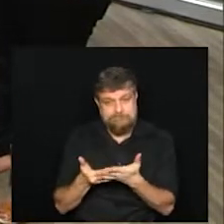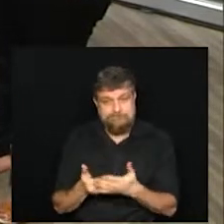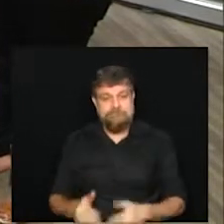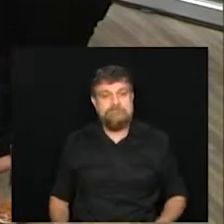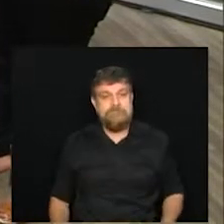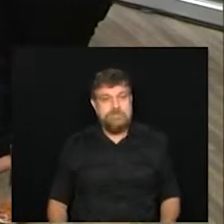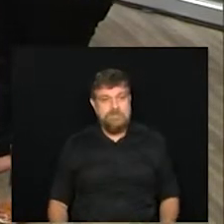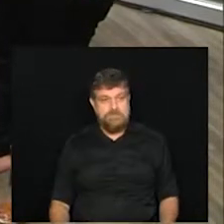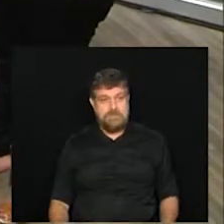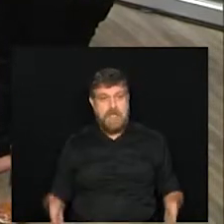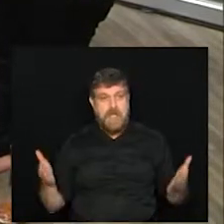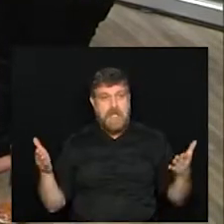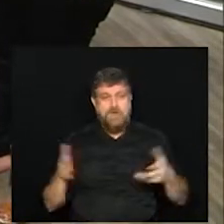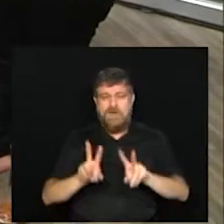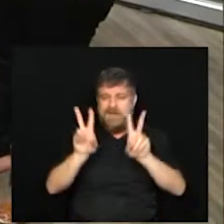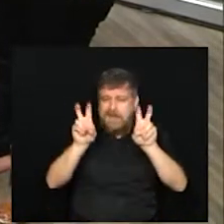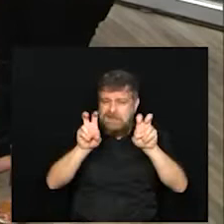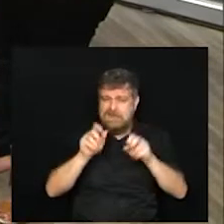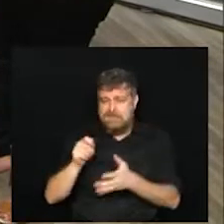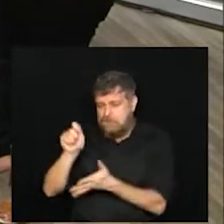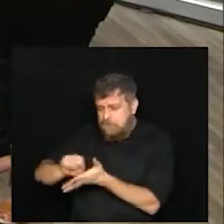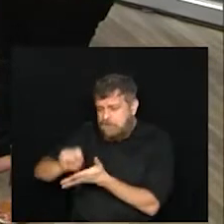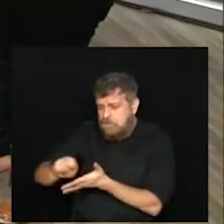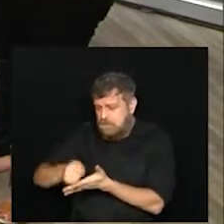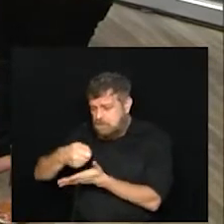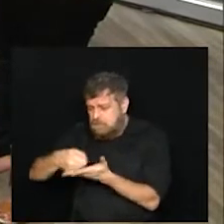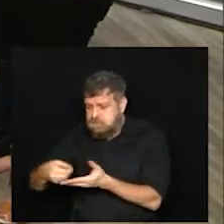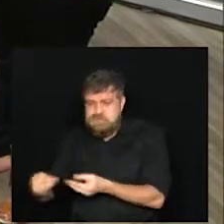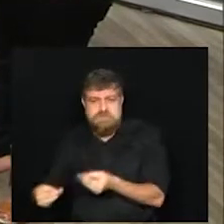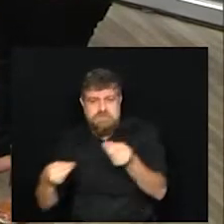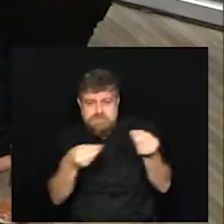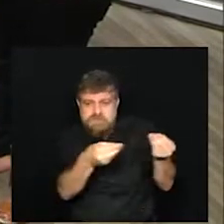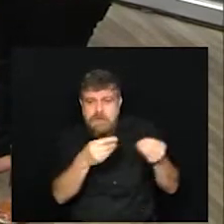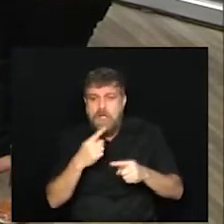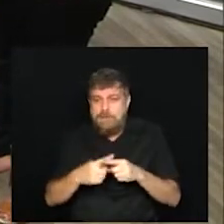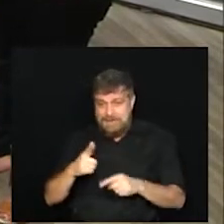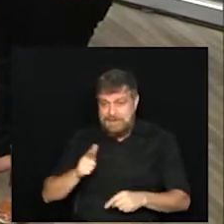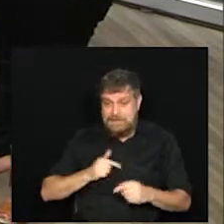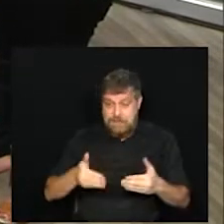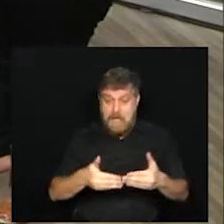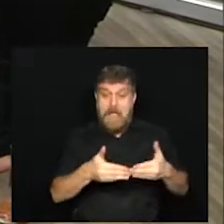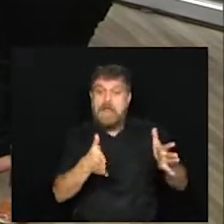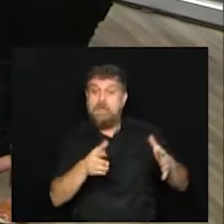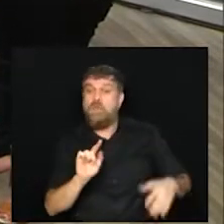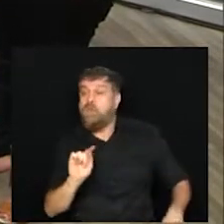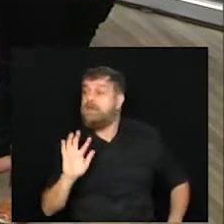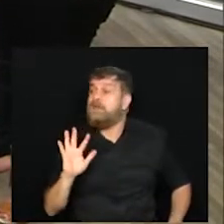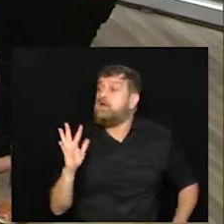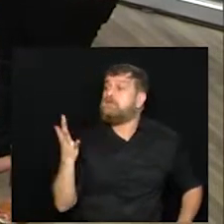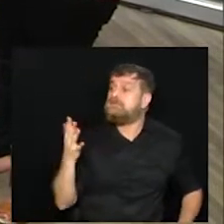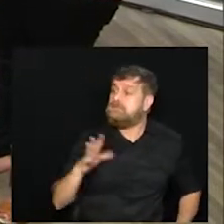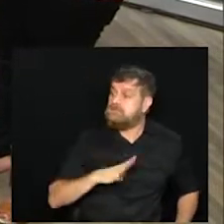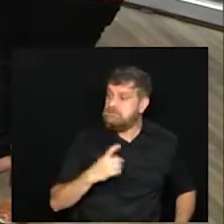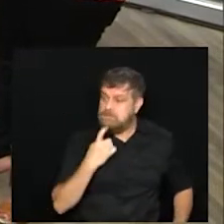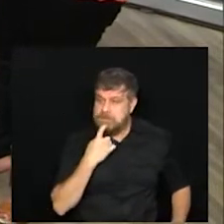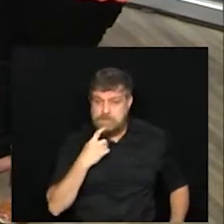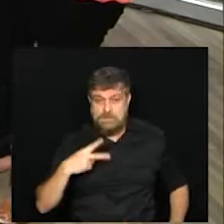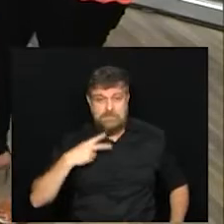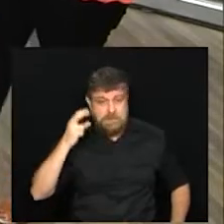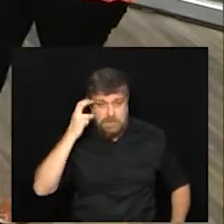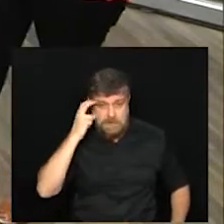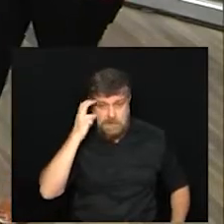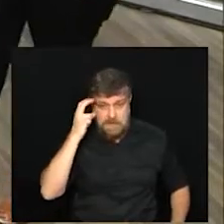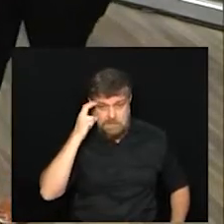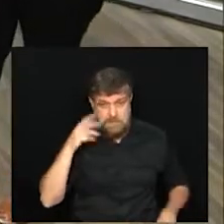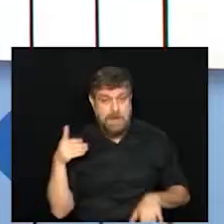vamos falar agora sobre indicação, sobre requerimento, porque nós tivemos uma inauguração aqui em Campinas. E o vereador Carlinhos